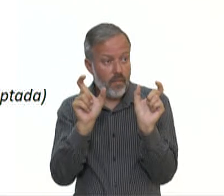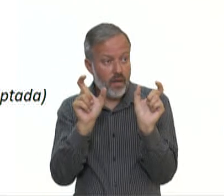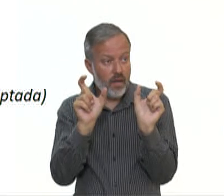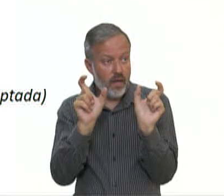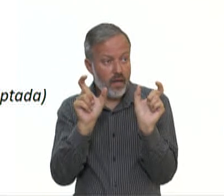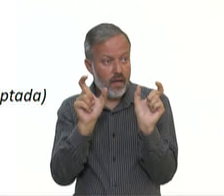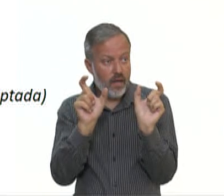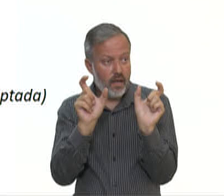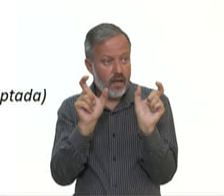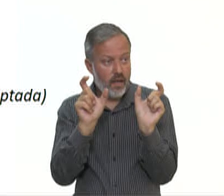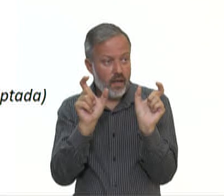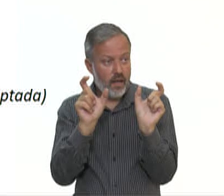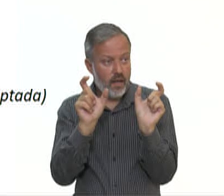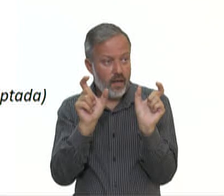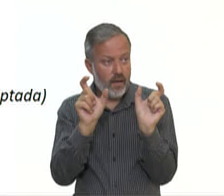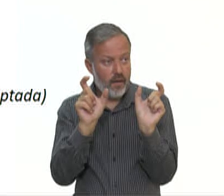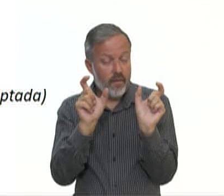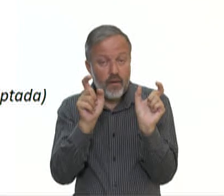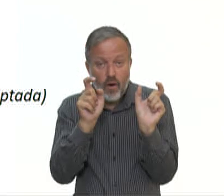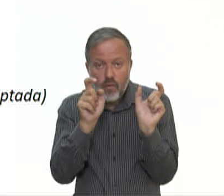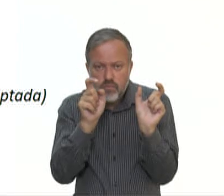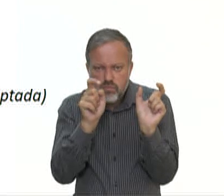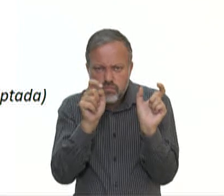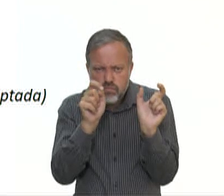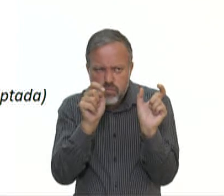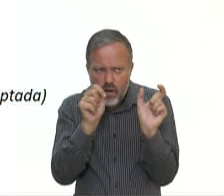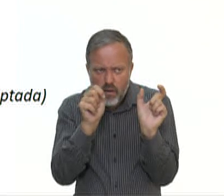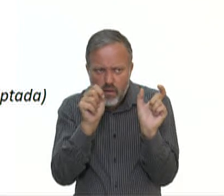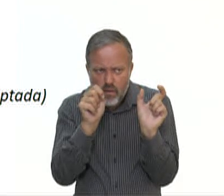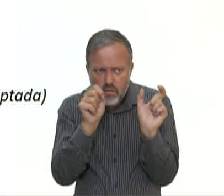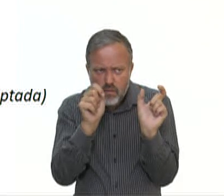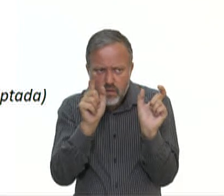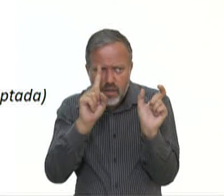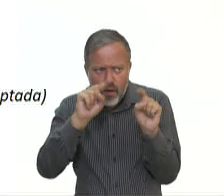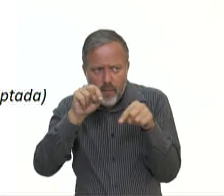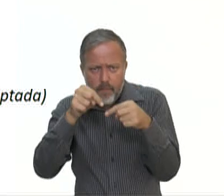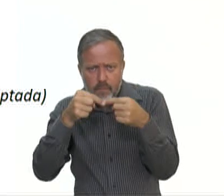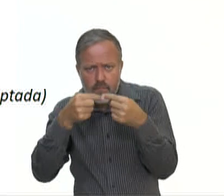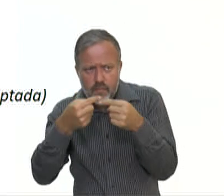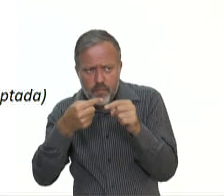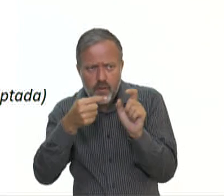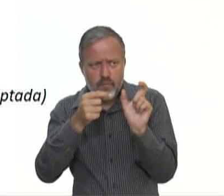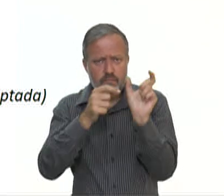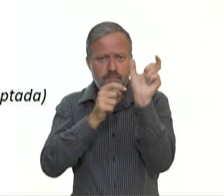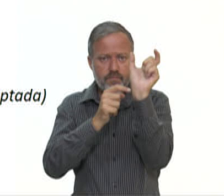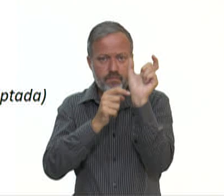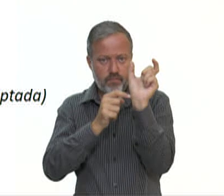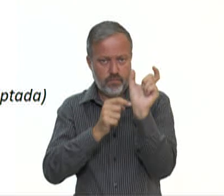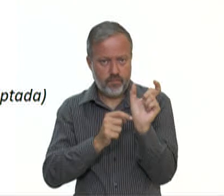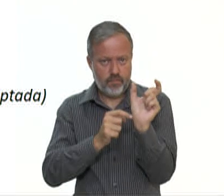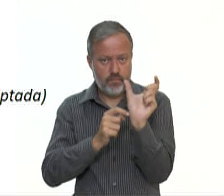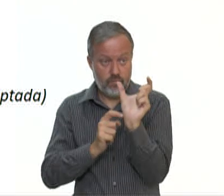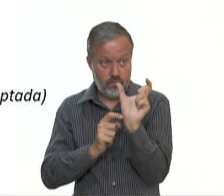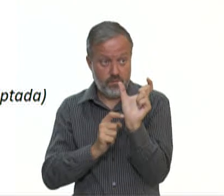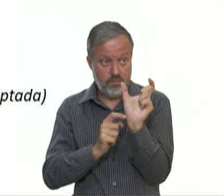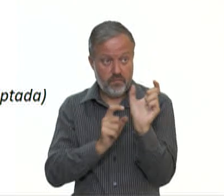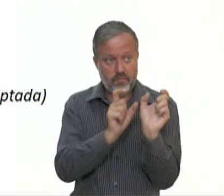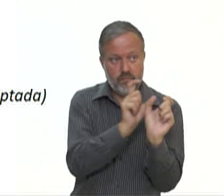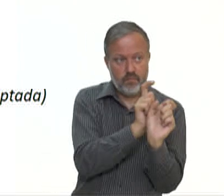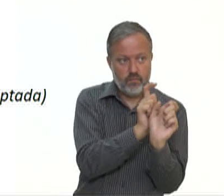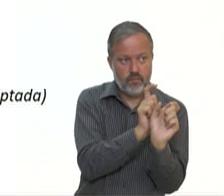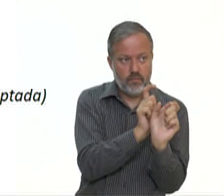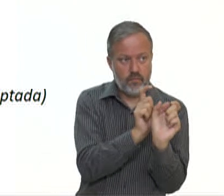um destaque um pouco mais pequeno, temos a bajada ou subtítulo. A gente tem um destaque um pouco